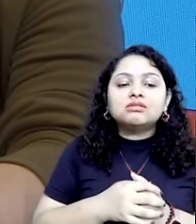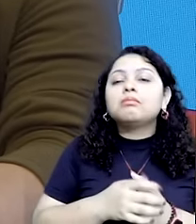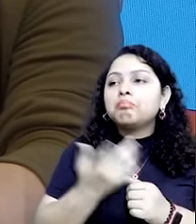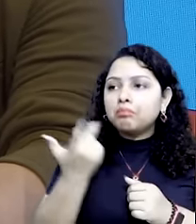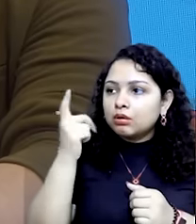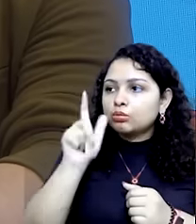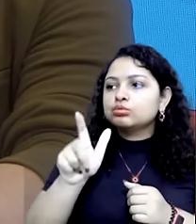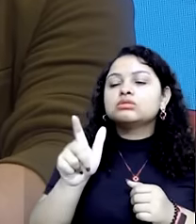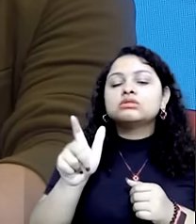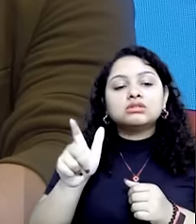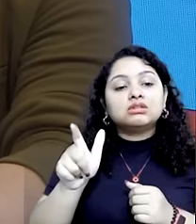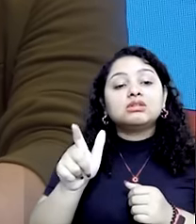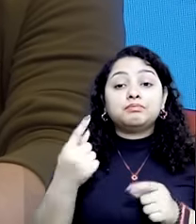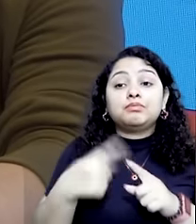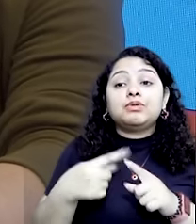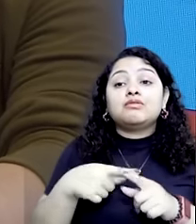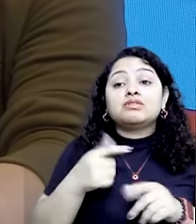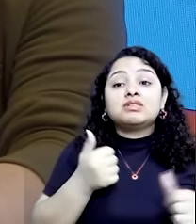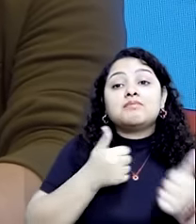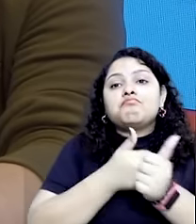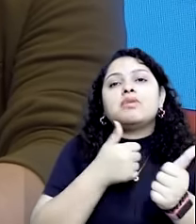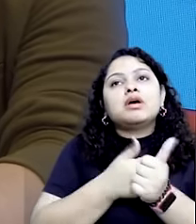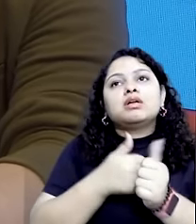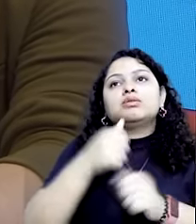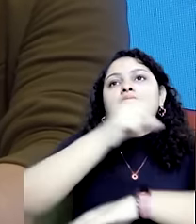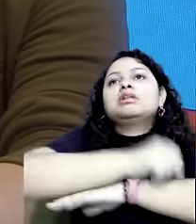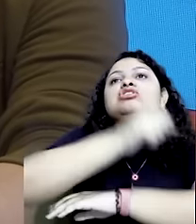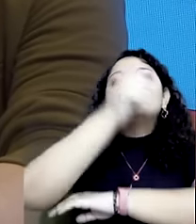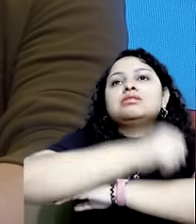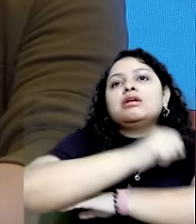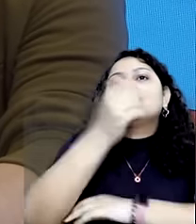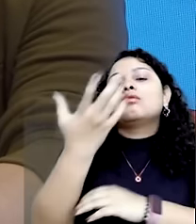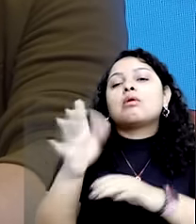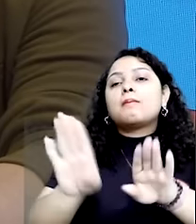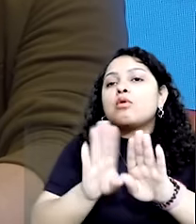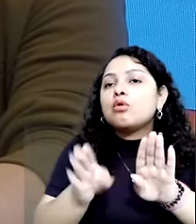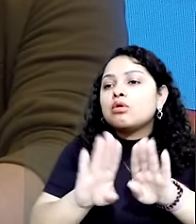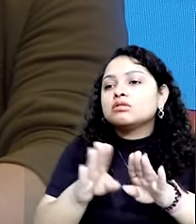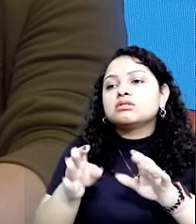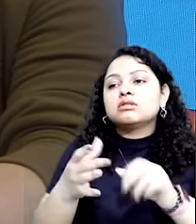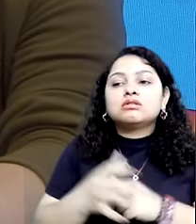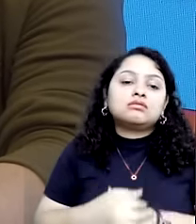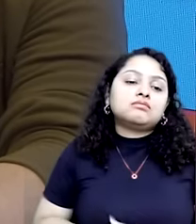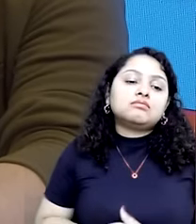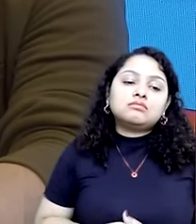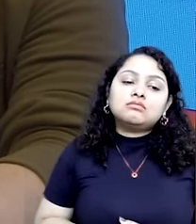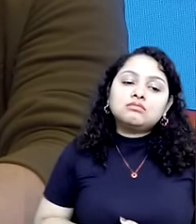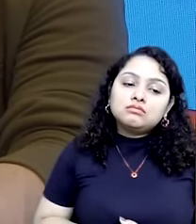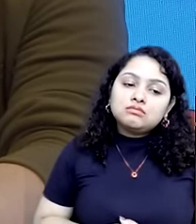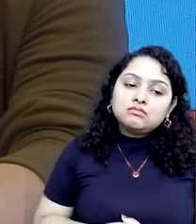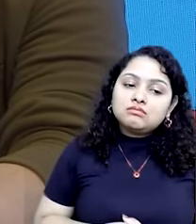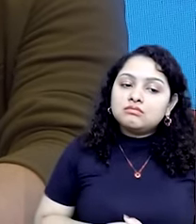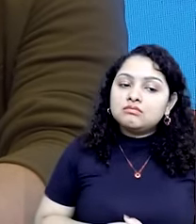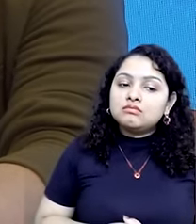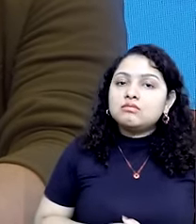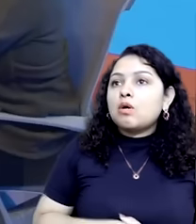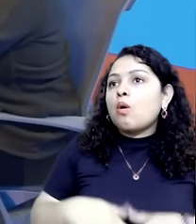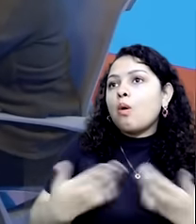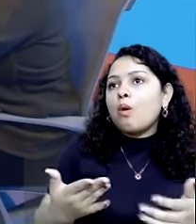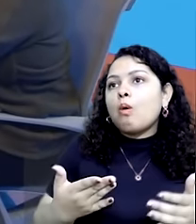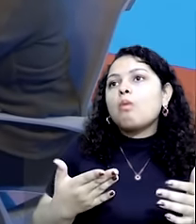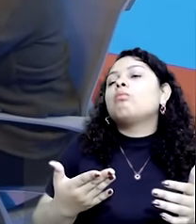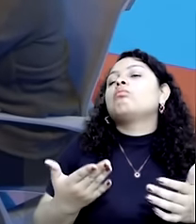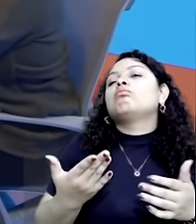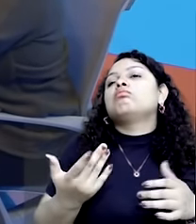poder rebater porque você já tá ali às vezes perto de uma uma janela né ou uma porta e você coloca ali a A assadeira ou uma cartolina para